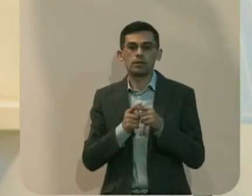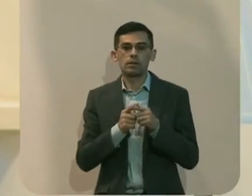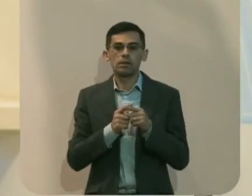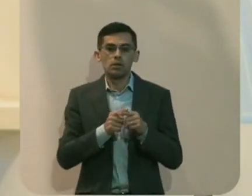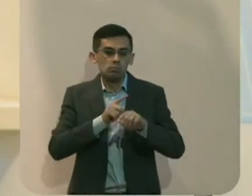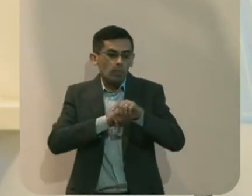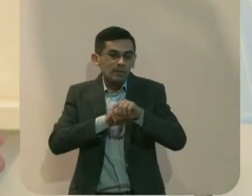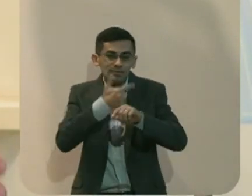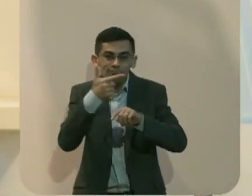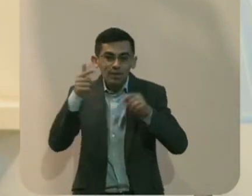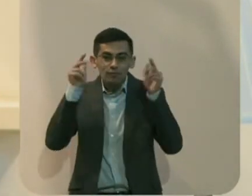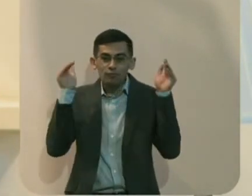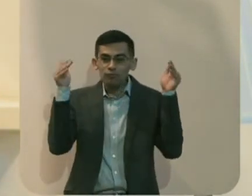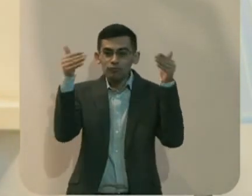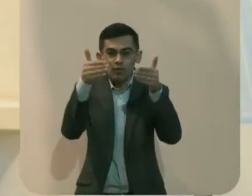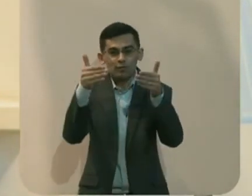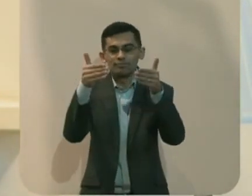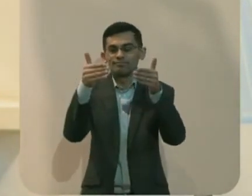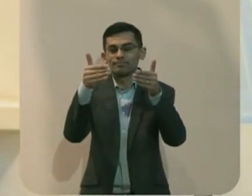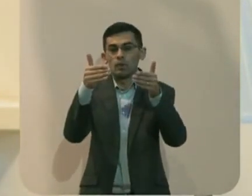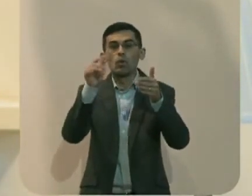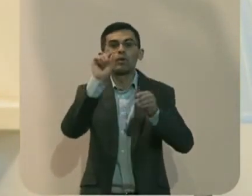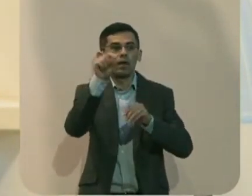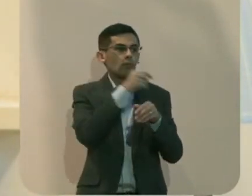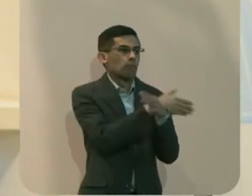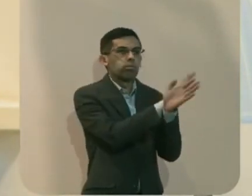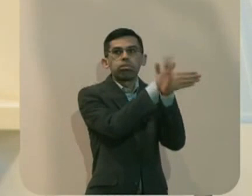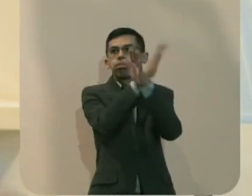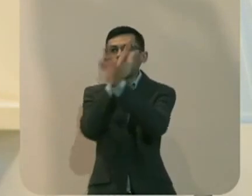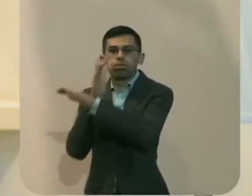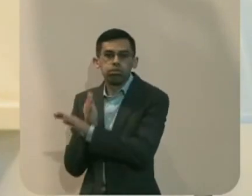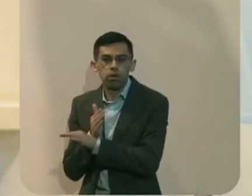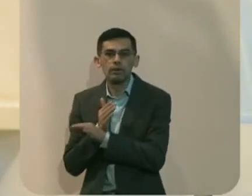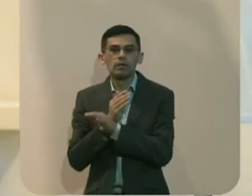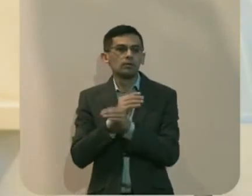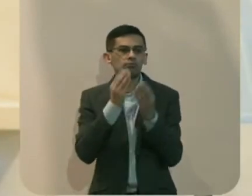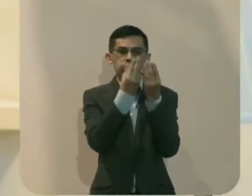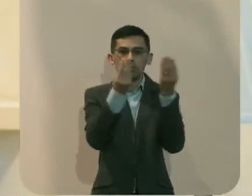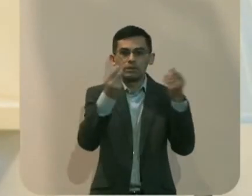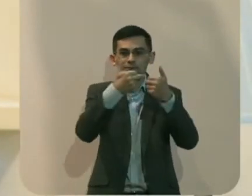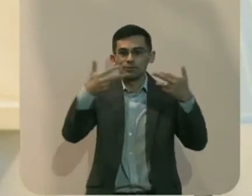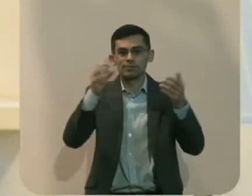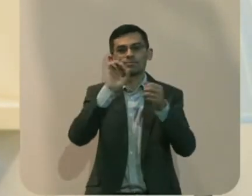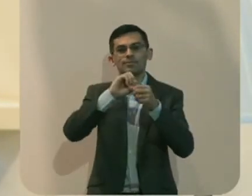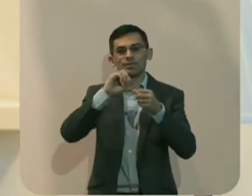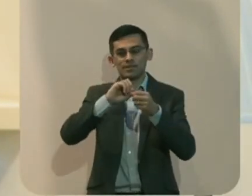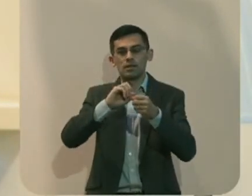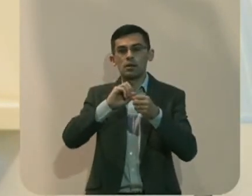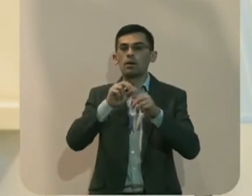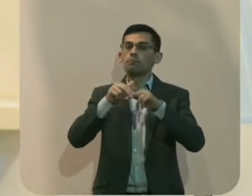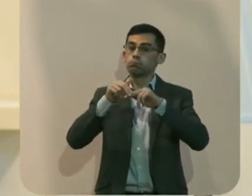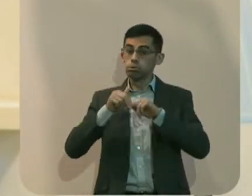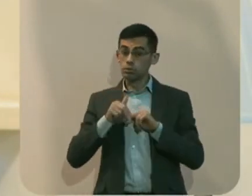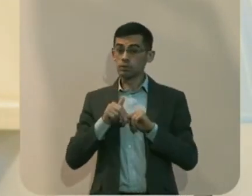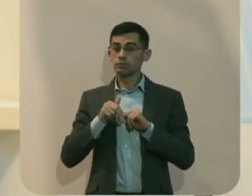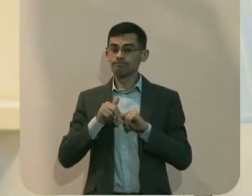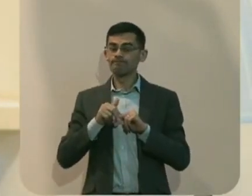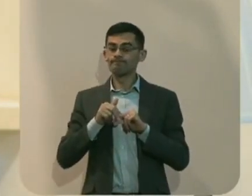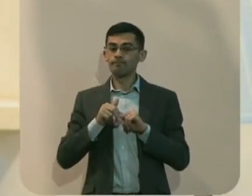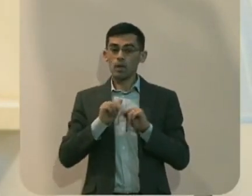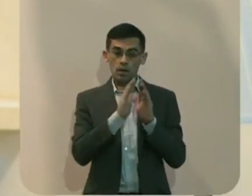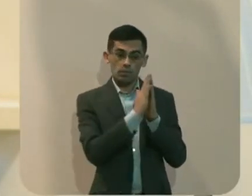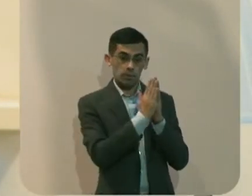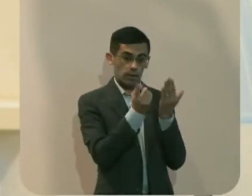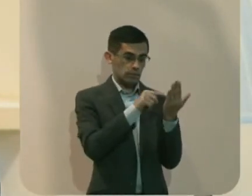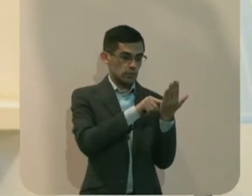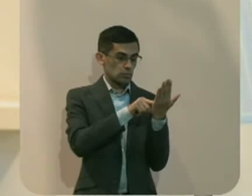quando a gente não tem foco, a gente se perde no meio de todas essas coisas. Por isso, a